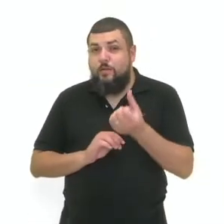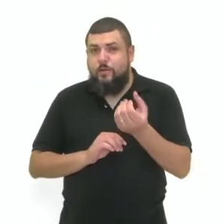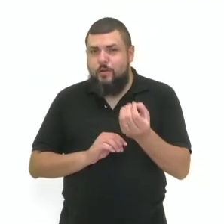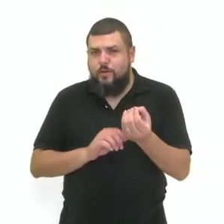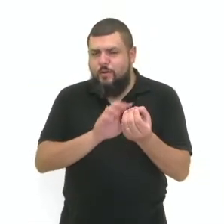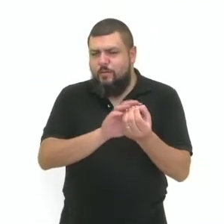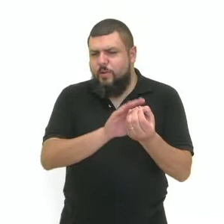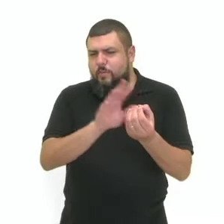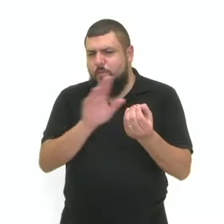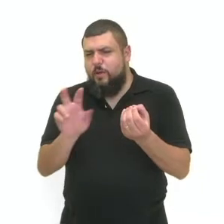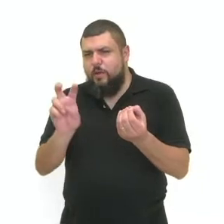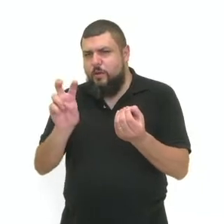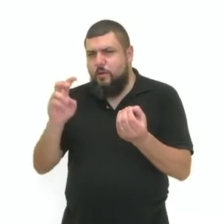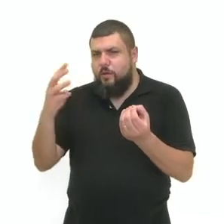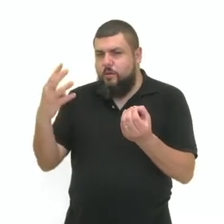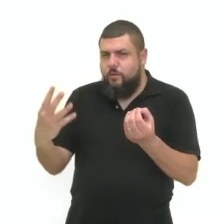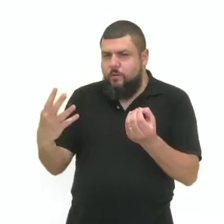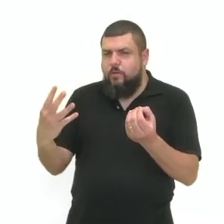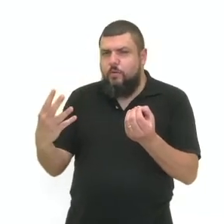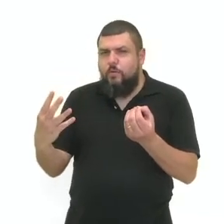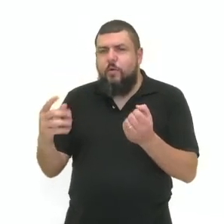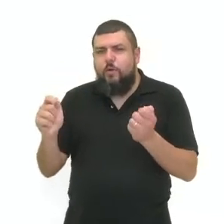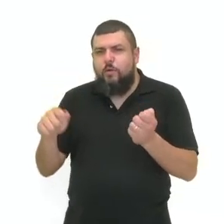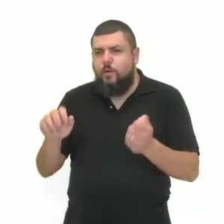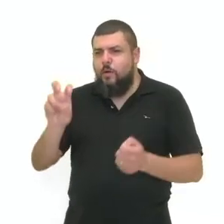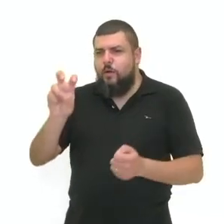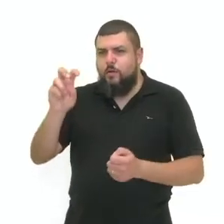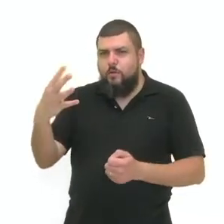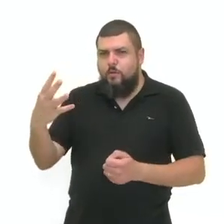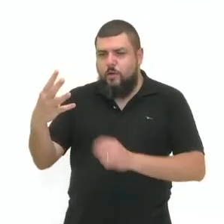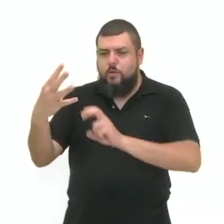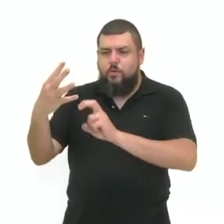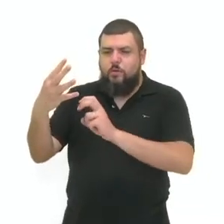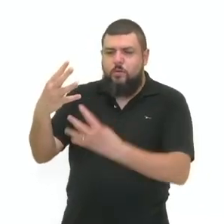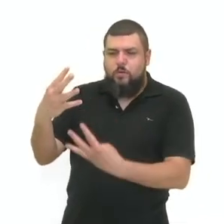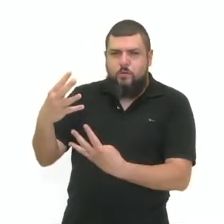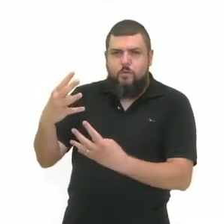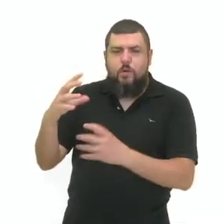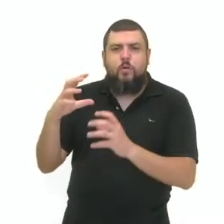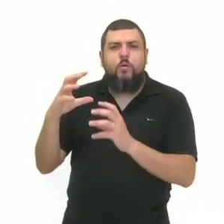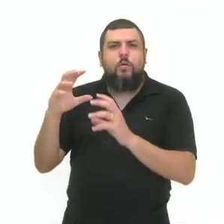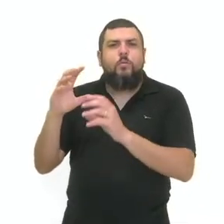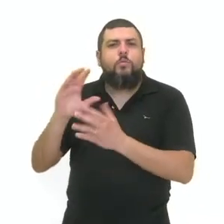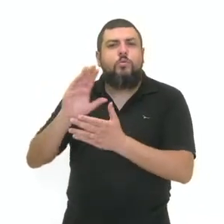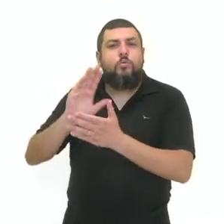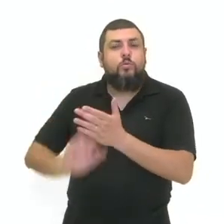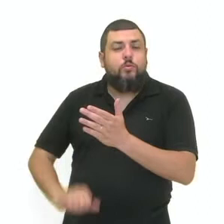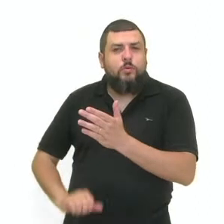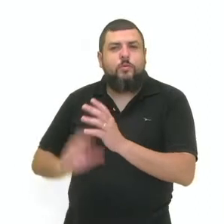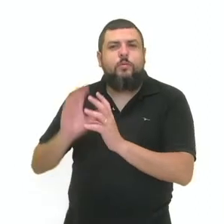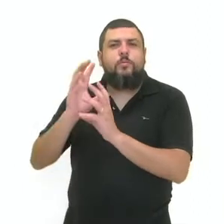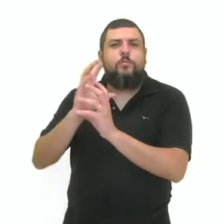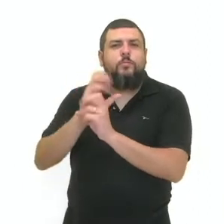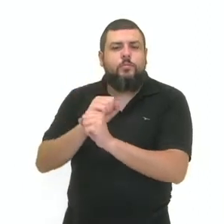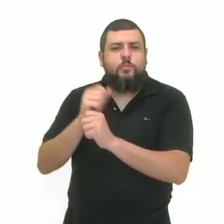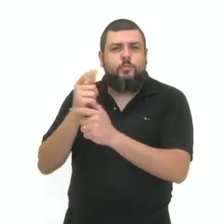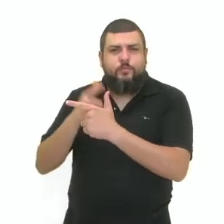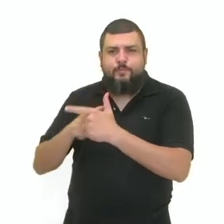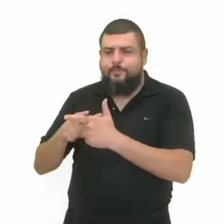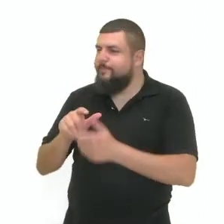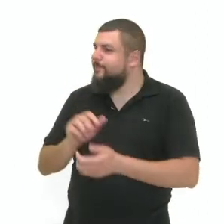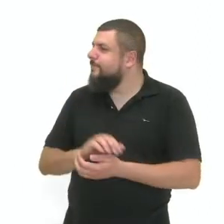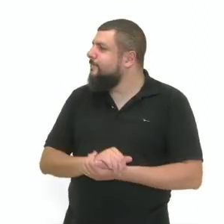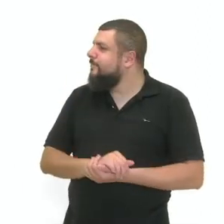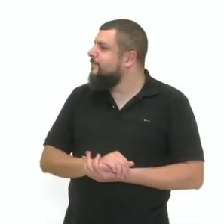até os 54 fatorial eu posso simplificar com o meu denominador logo somente eu eu vou resolver